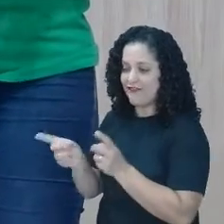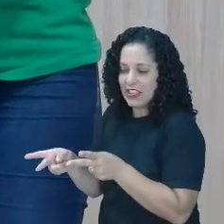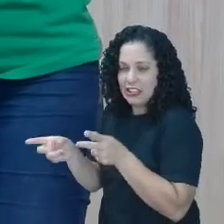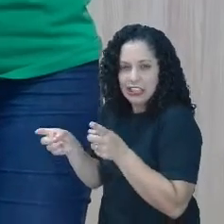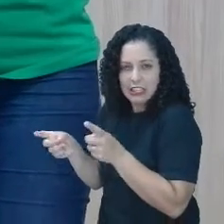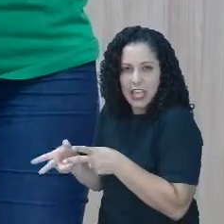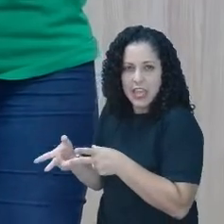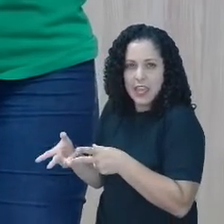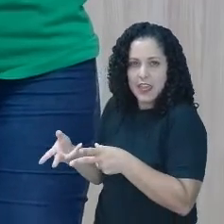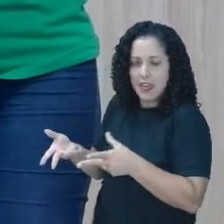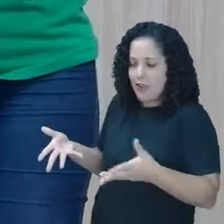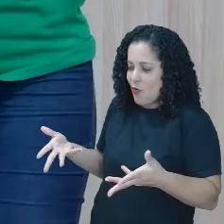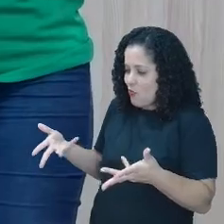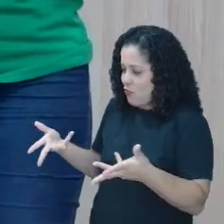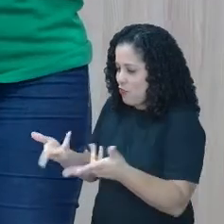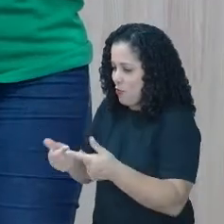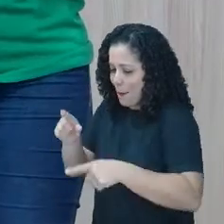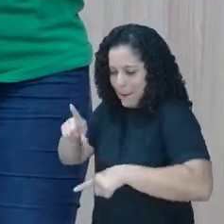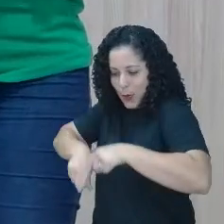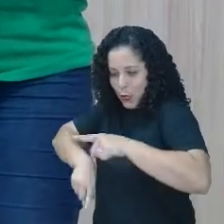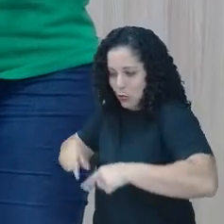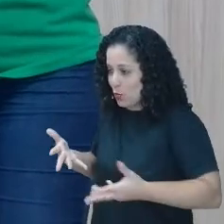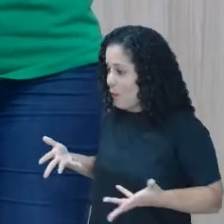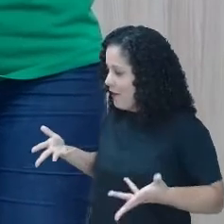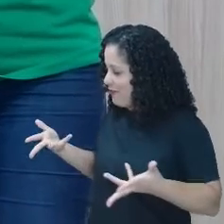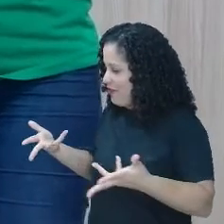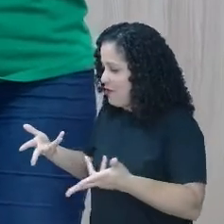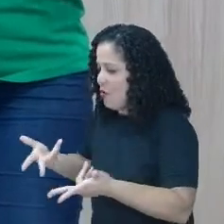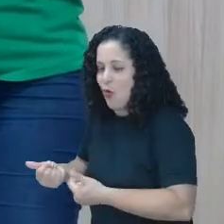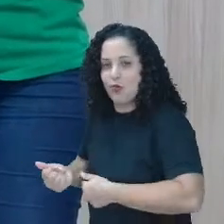fazer com que a pessoa compre aquele produto, ou leia um